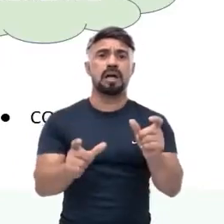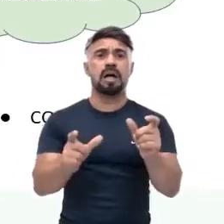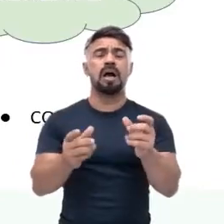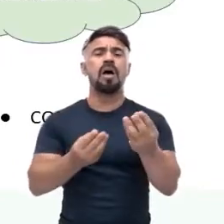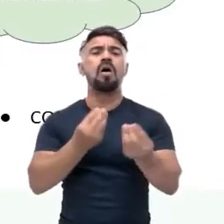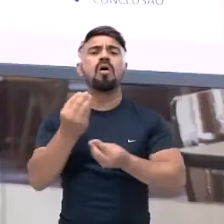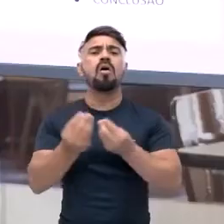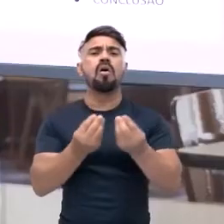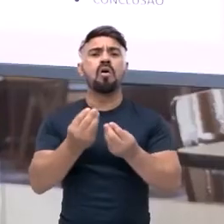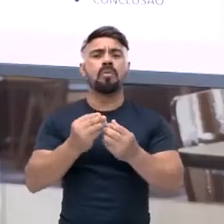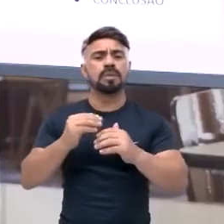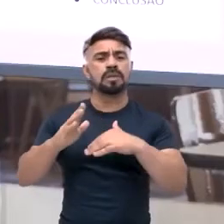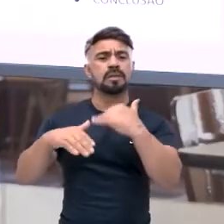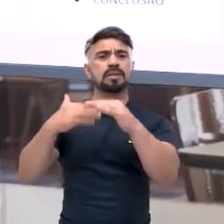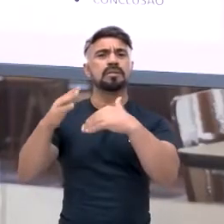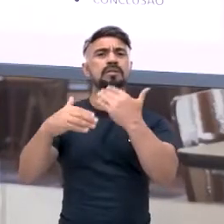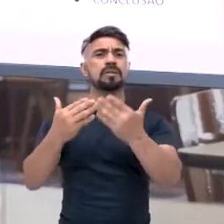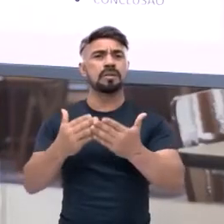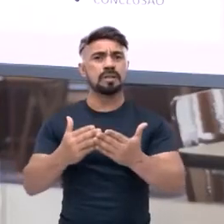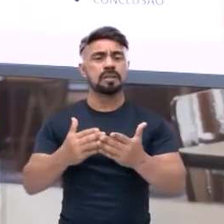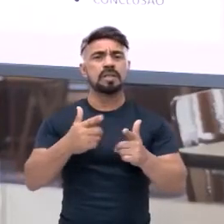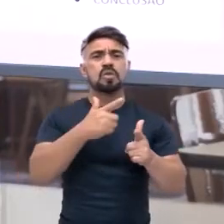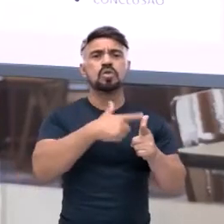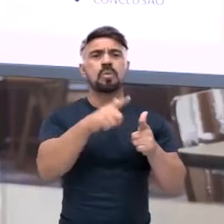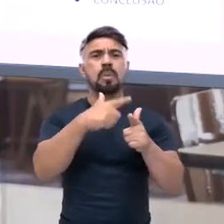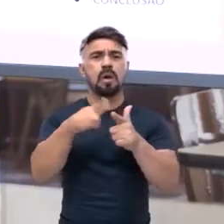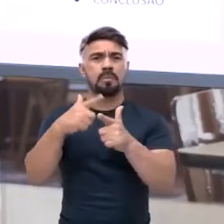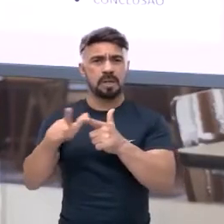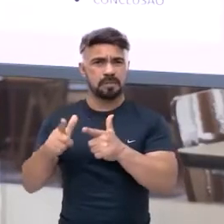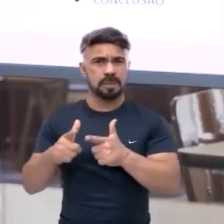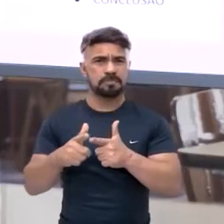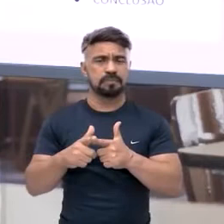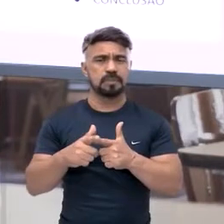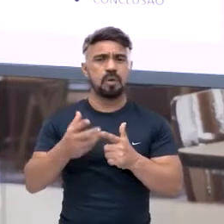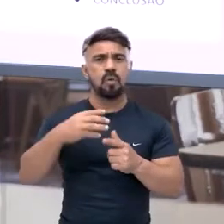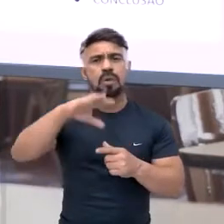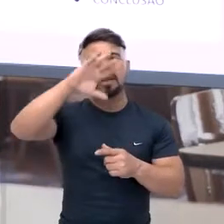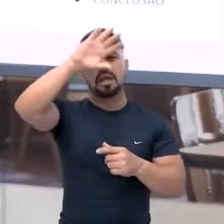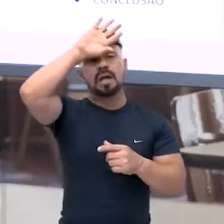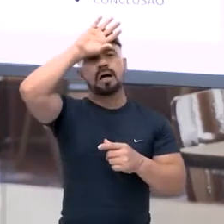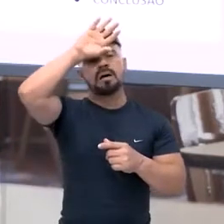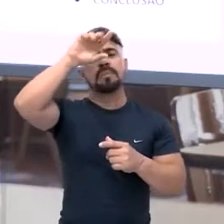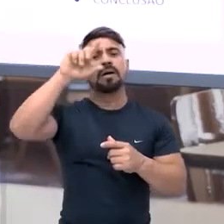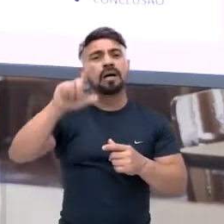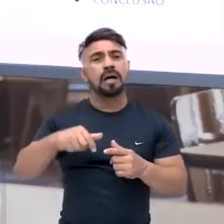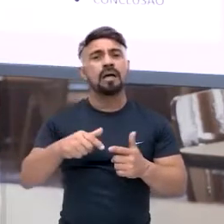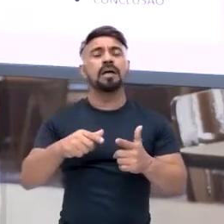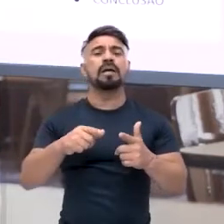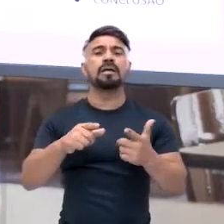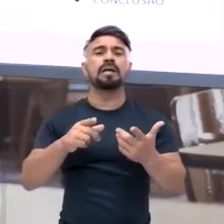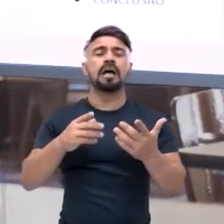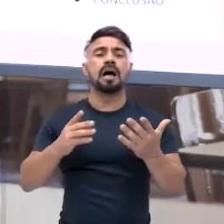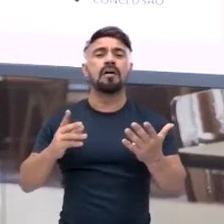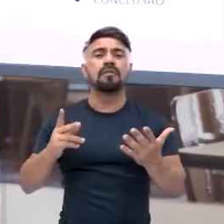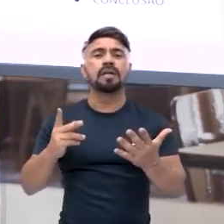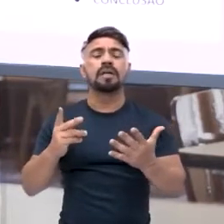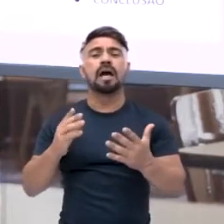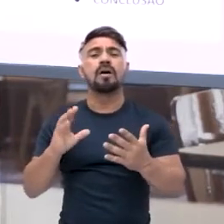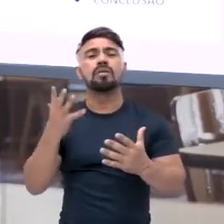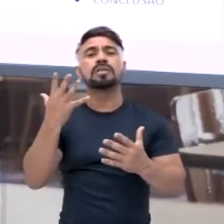peripécias dramáticas, vão se desenvolver os problemas. O drama, essencialmente, ele